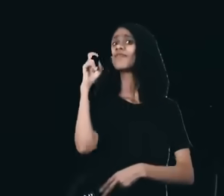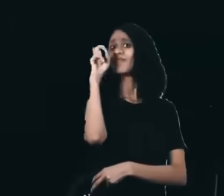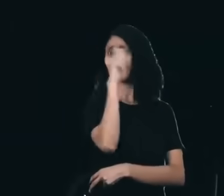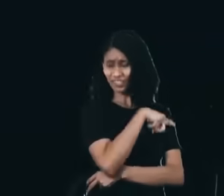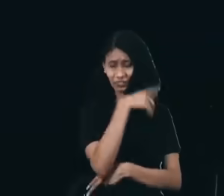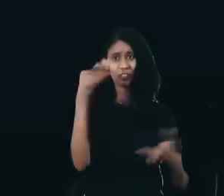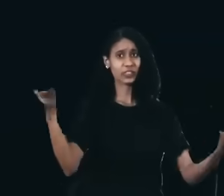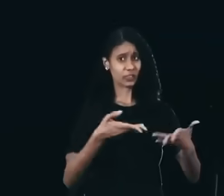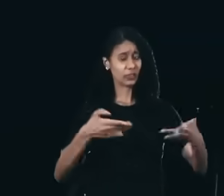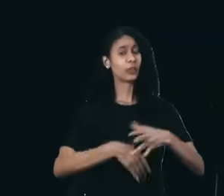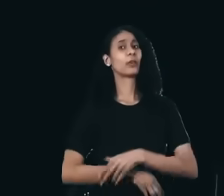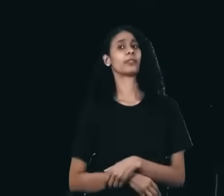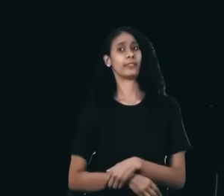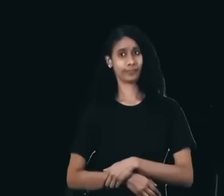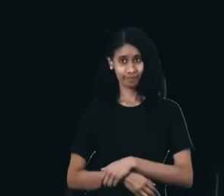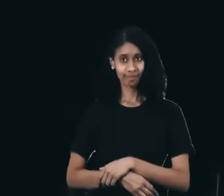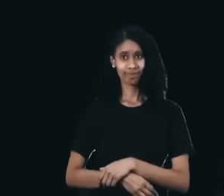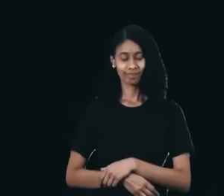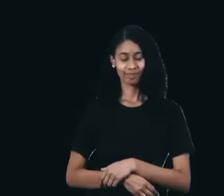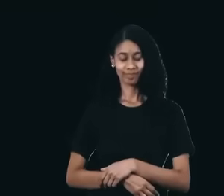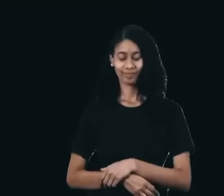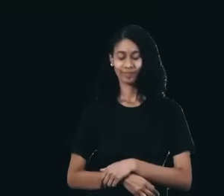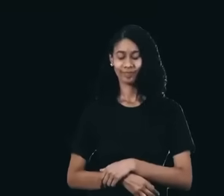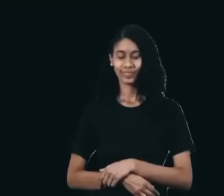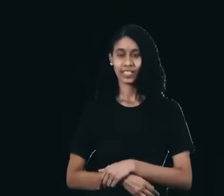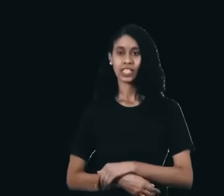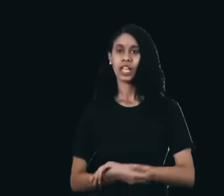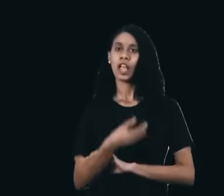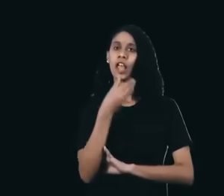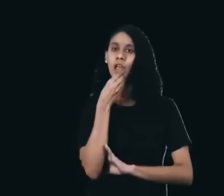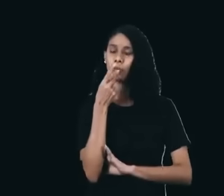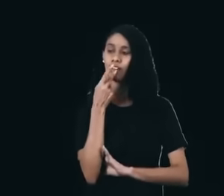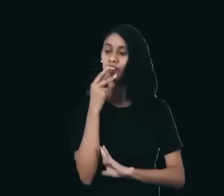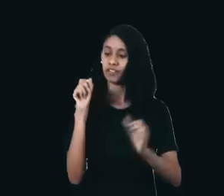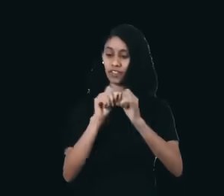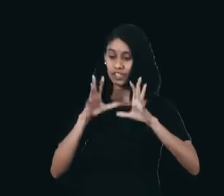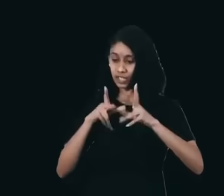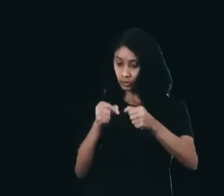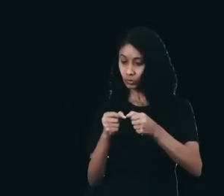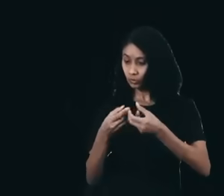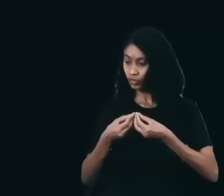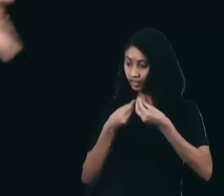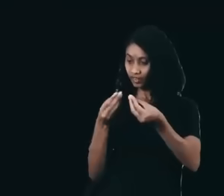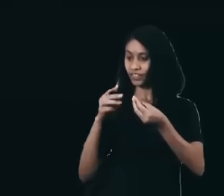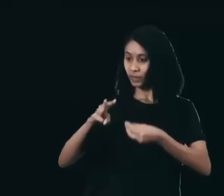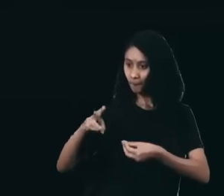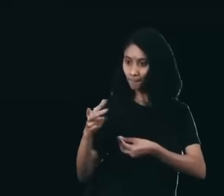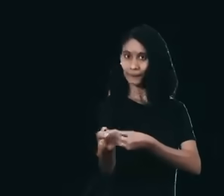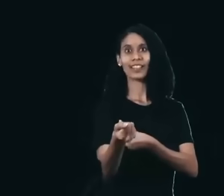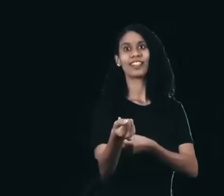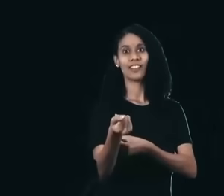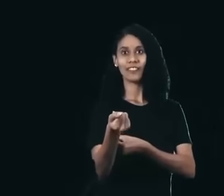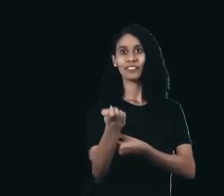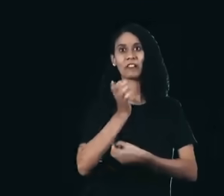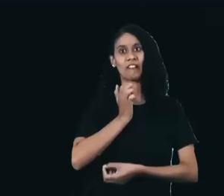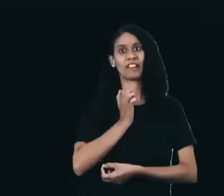difíceis. Aí ele diz que vai fazer isso tudinho e ainda vai dar um milionário pra ela, historinha pra boi dormir. É